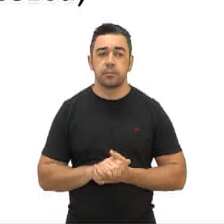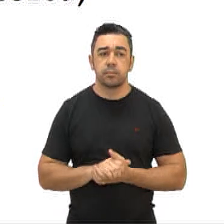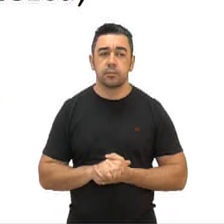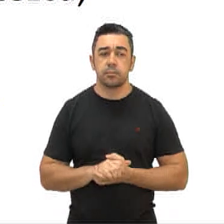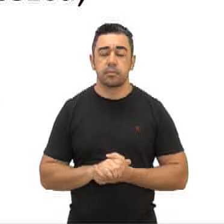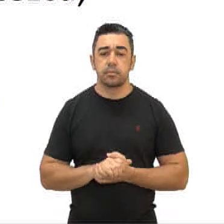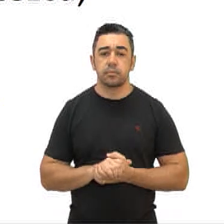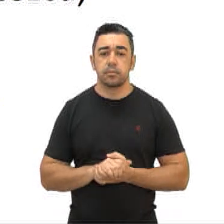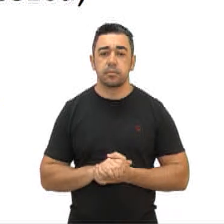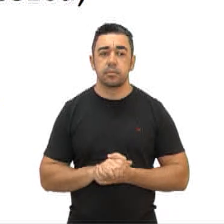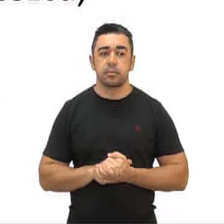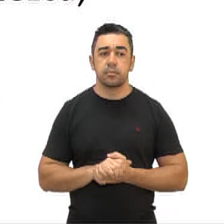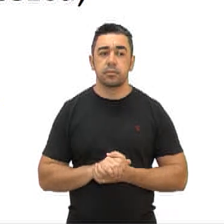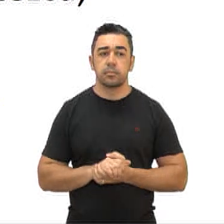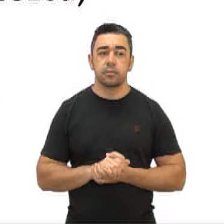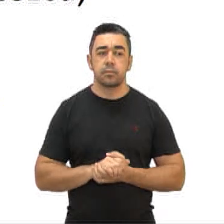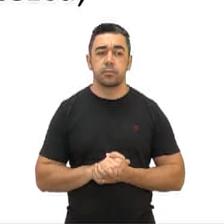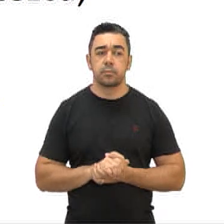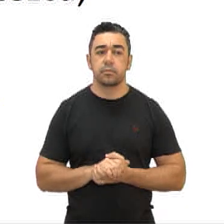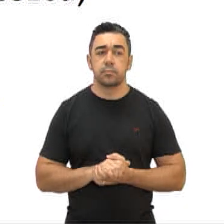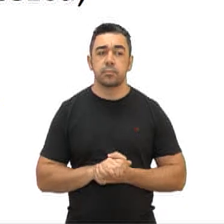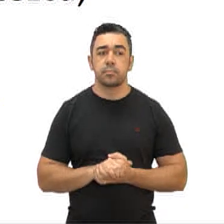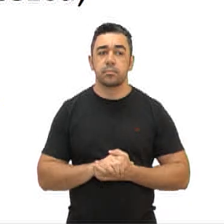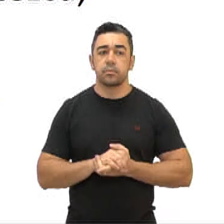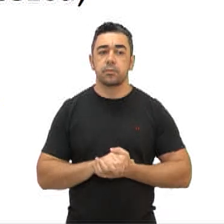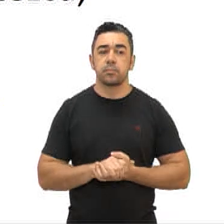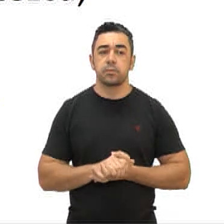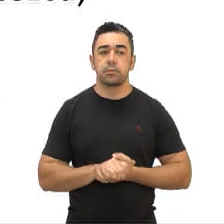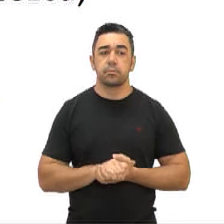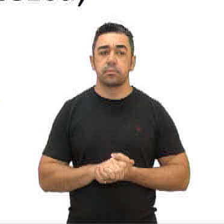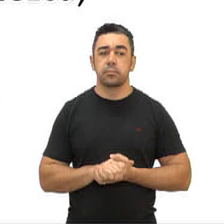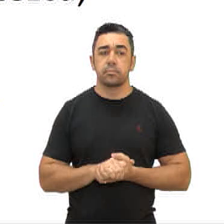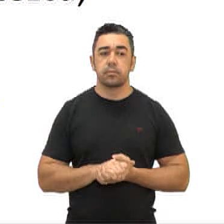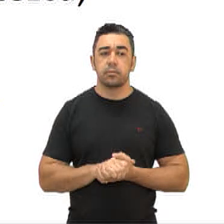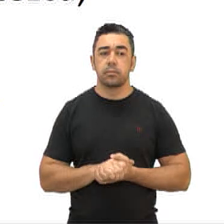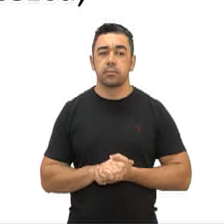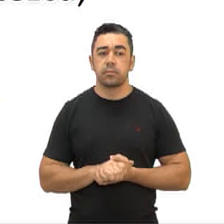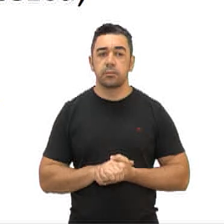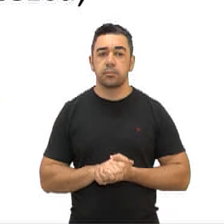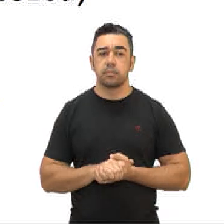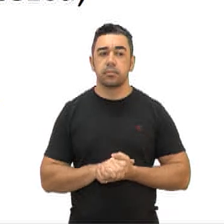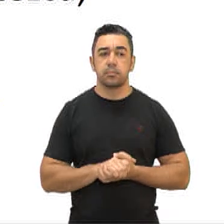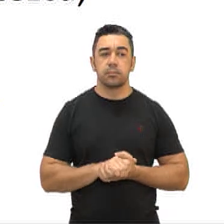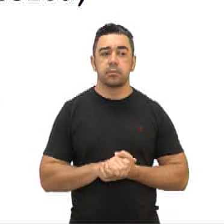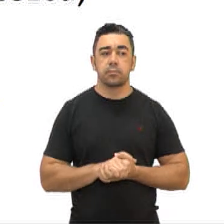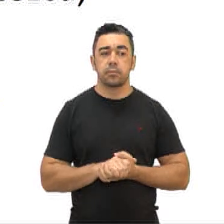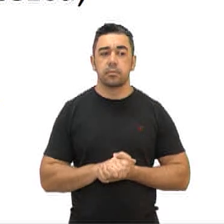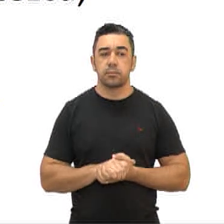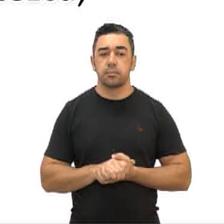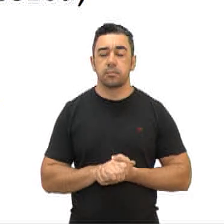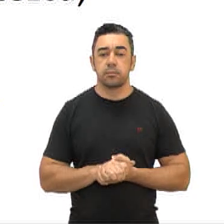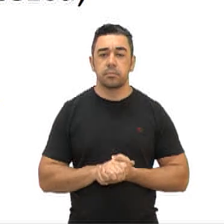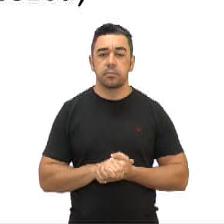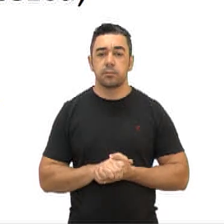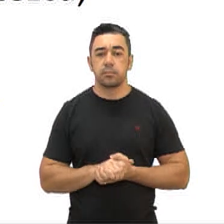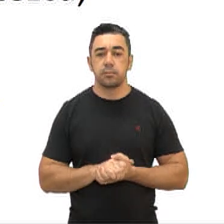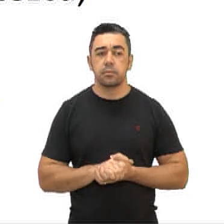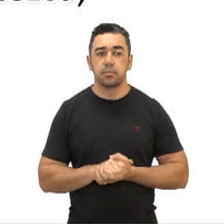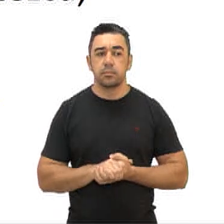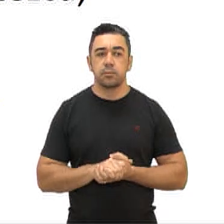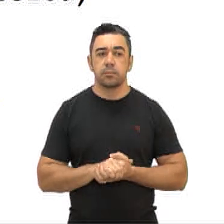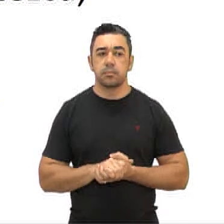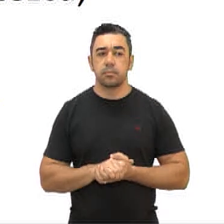las 9 mates, a las 10 lengua, a las 11 inglés, pero desde casa. El